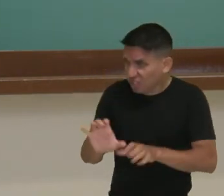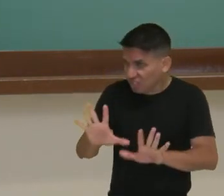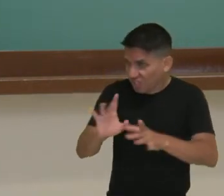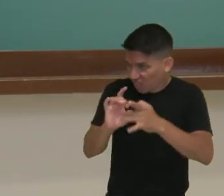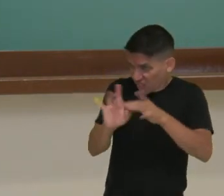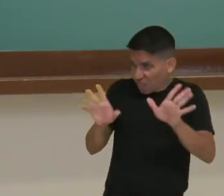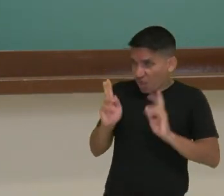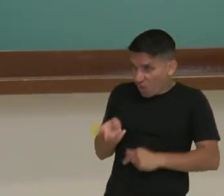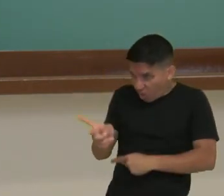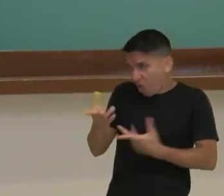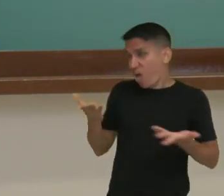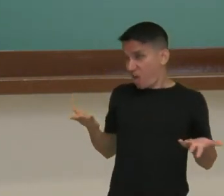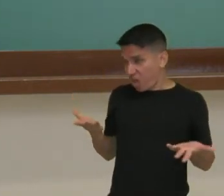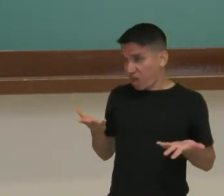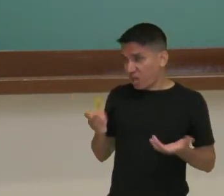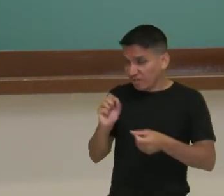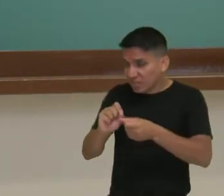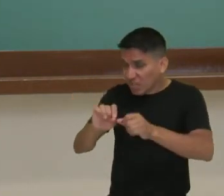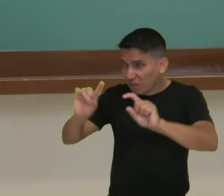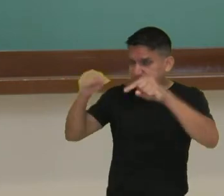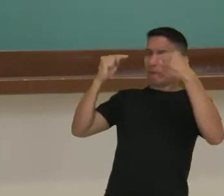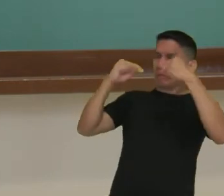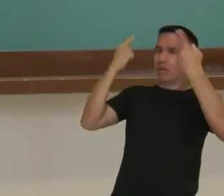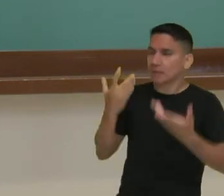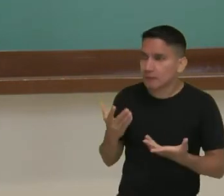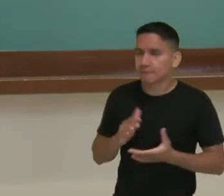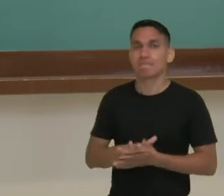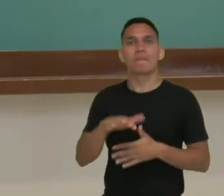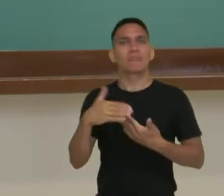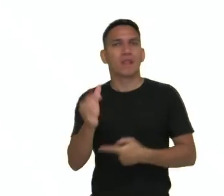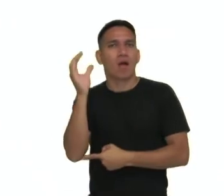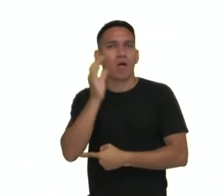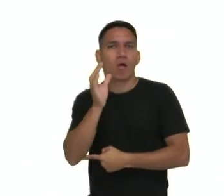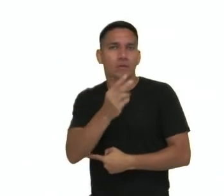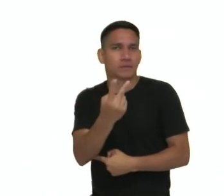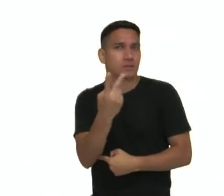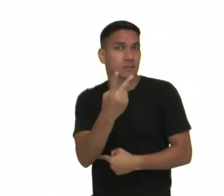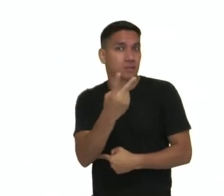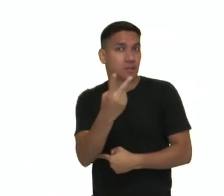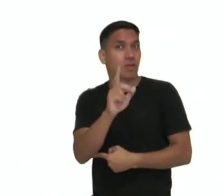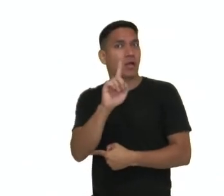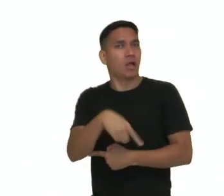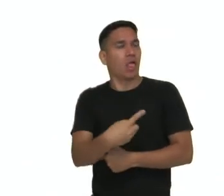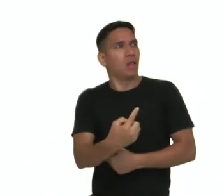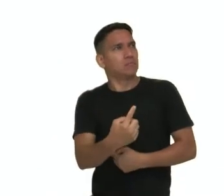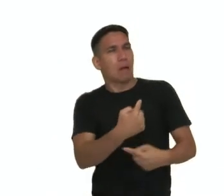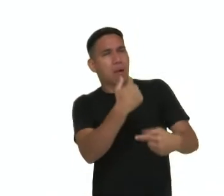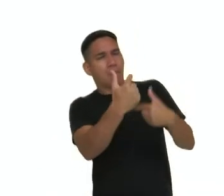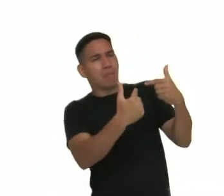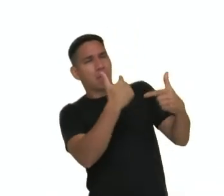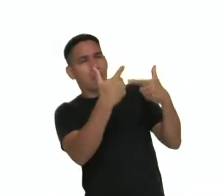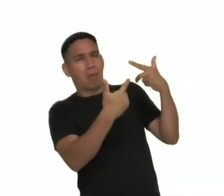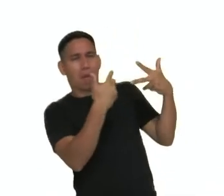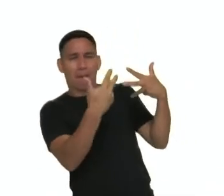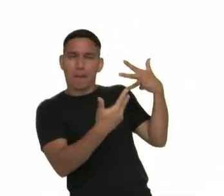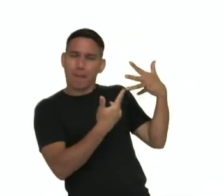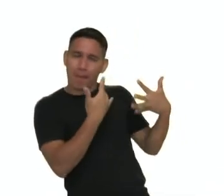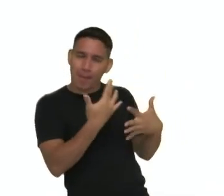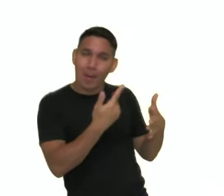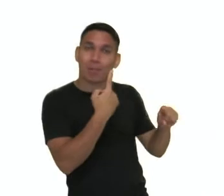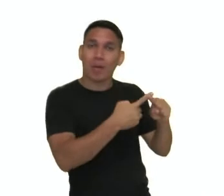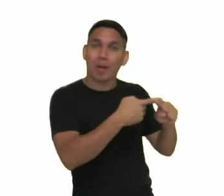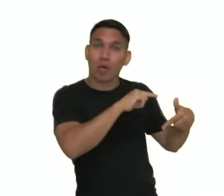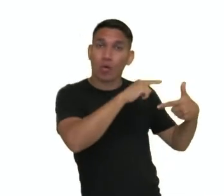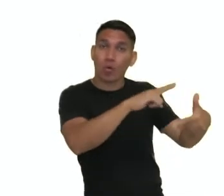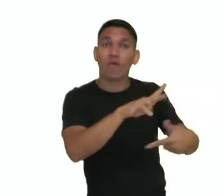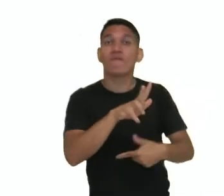permitir com que tudo isso aconteça? O Dom Pedro II, sendo pressionado pelos conservadores, ele vai